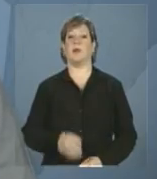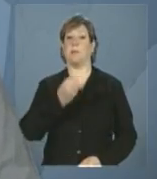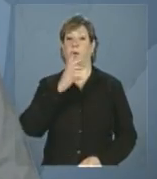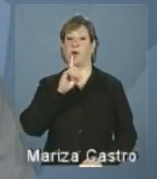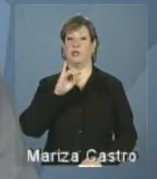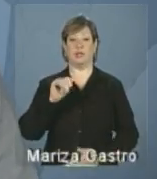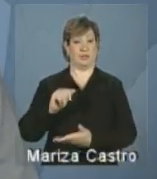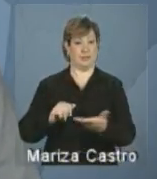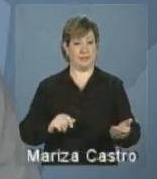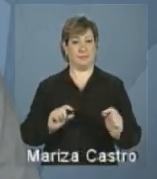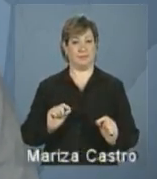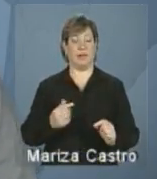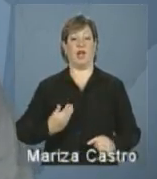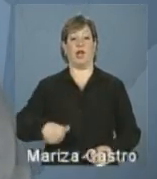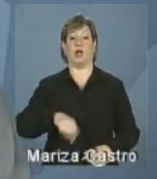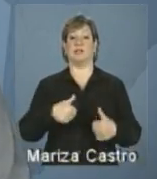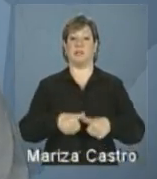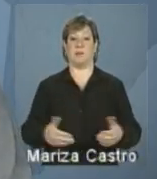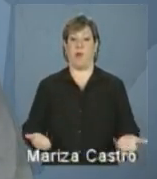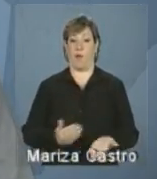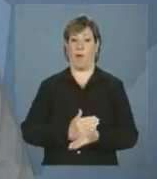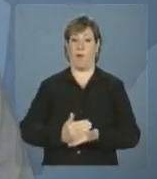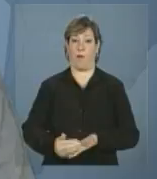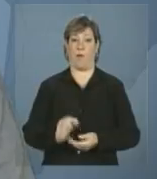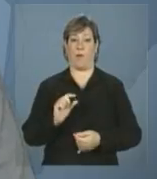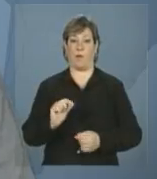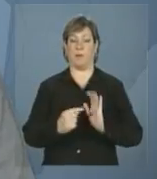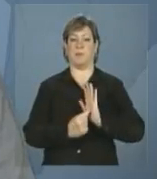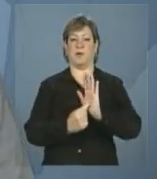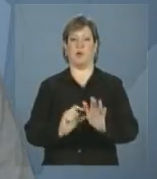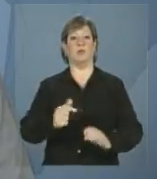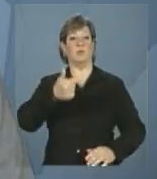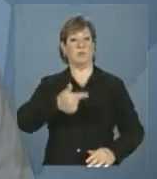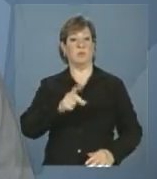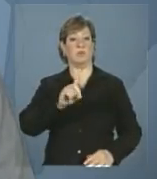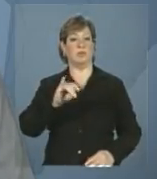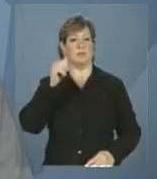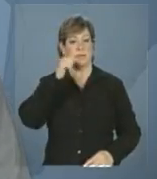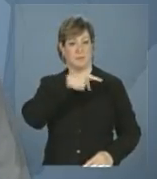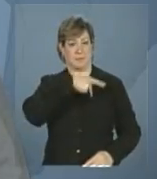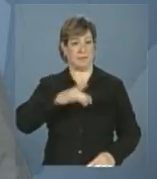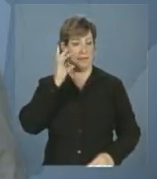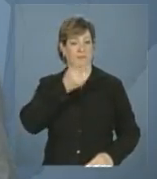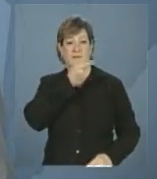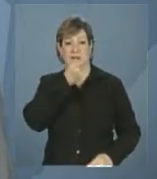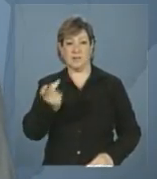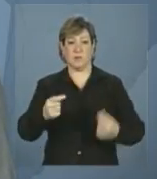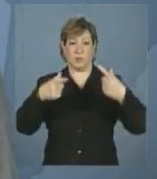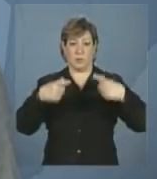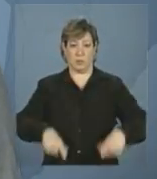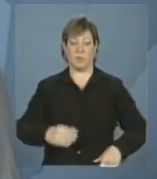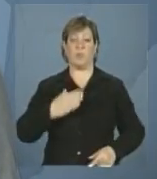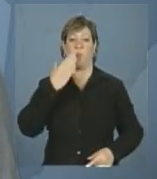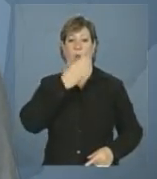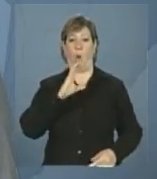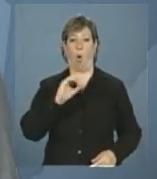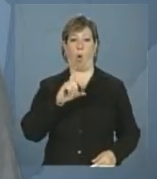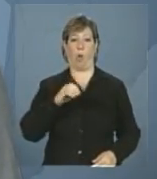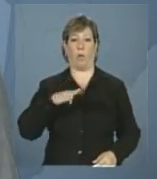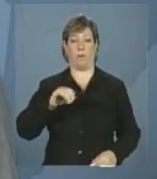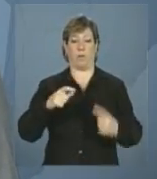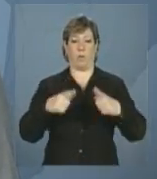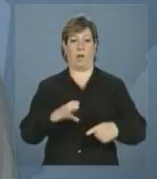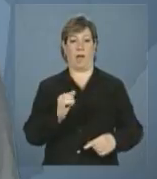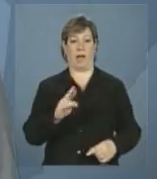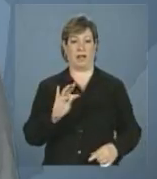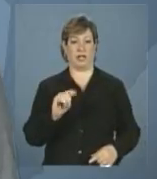Bom dia. Estamos dando início à cobertura do segundo dia da visita da presidenta Dilma Rousseff à Cartagena, na Colômbia.